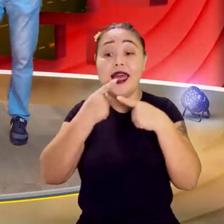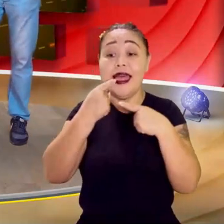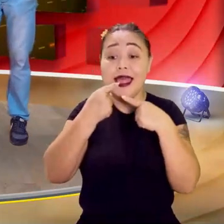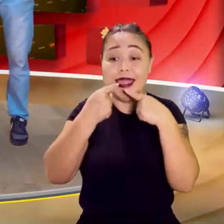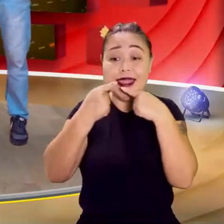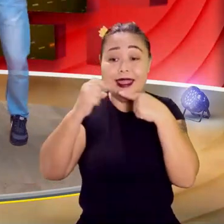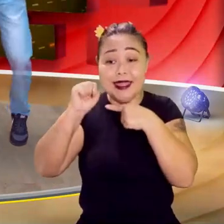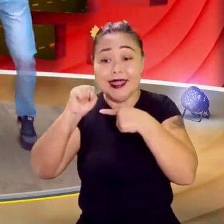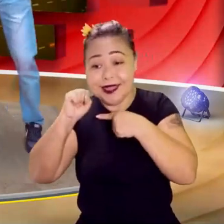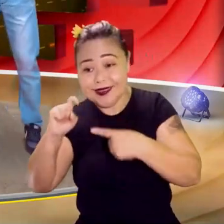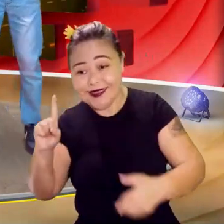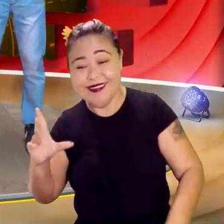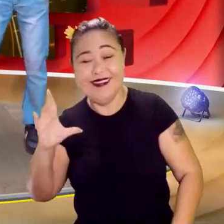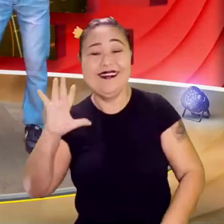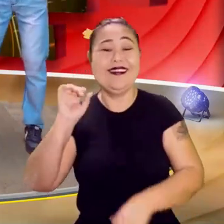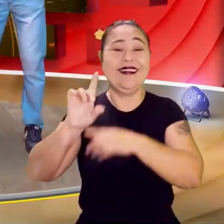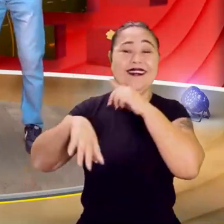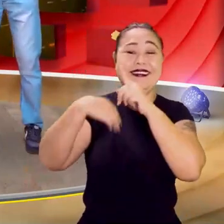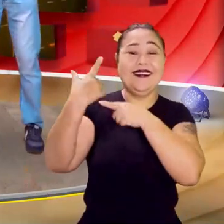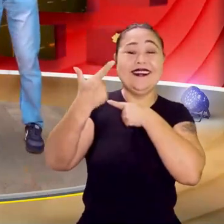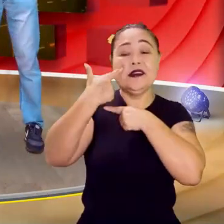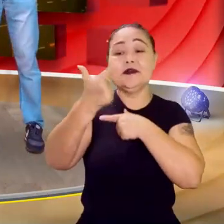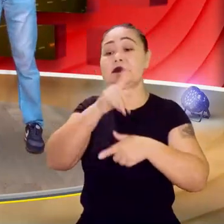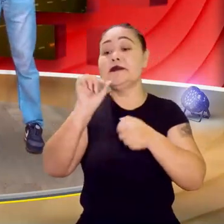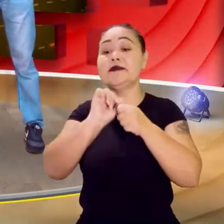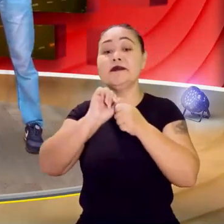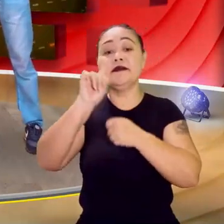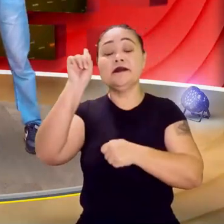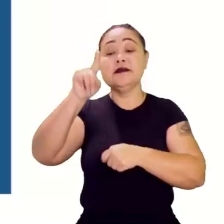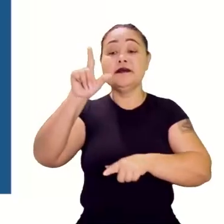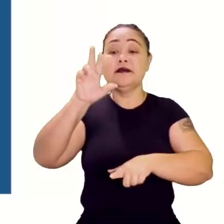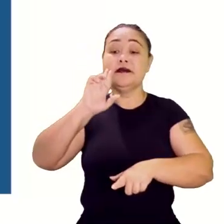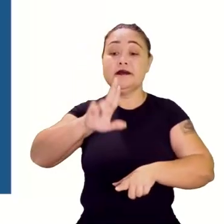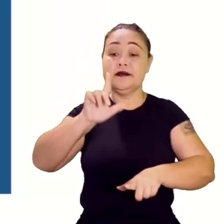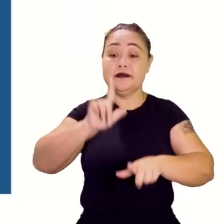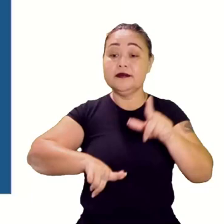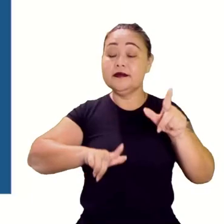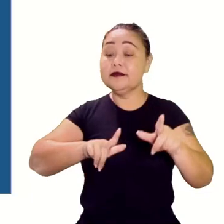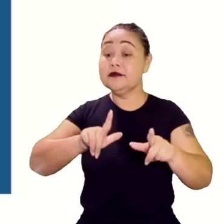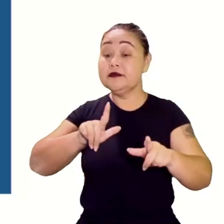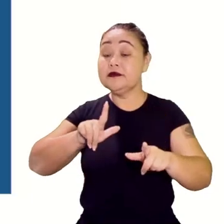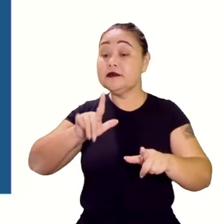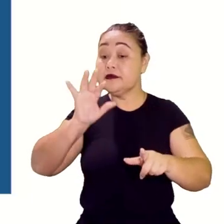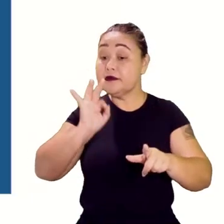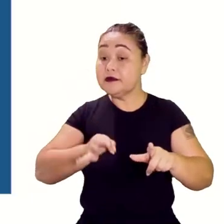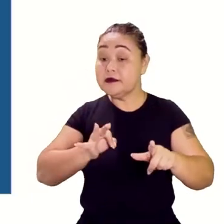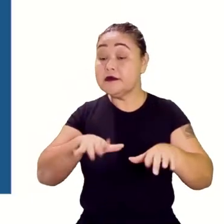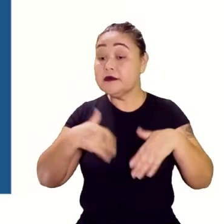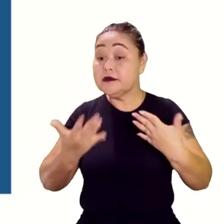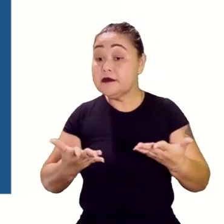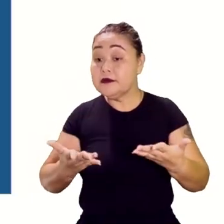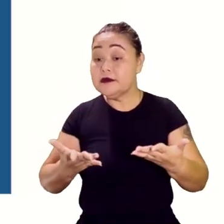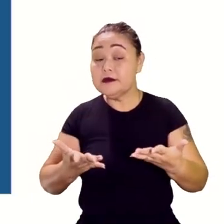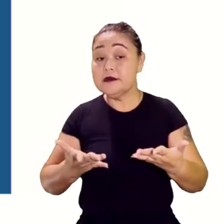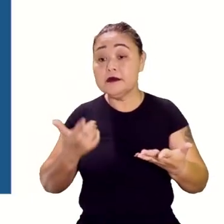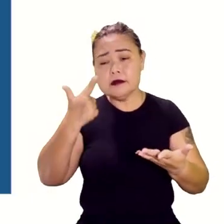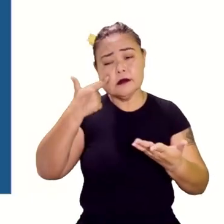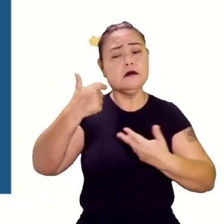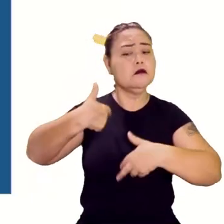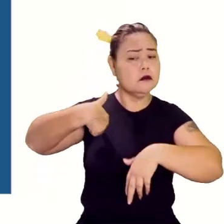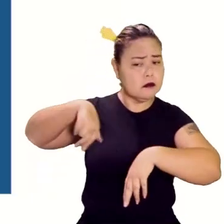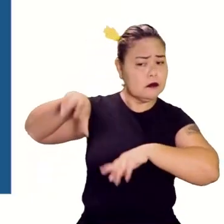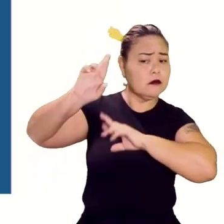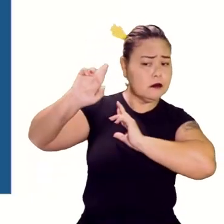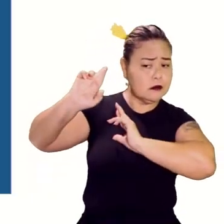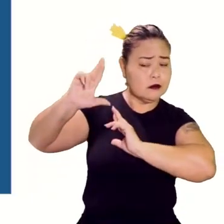segurada. Bora ver então, vamos à resposta correta. A galera disse que esse aí eles não conseguiram fazer, mas a gente tem